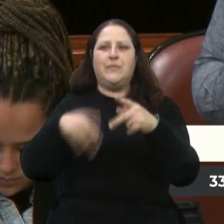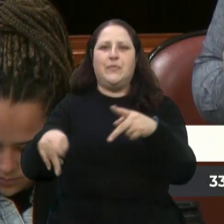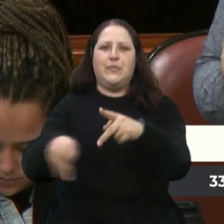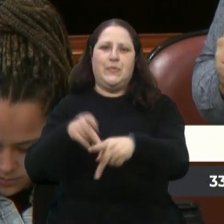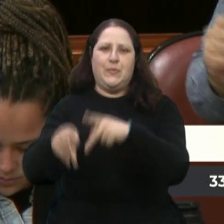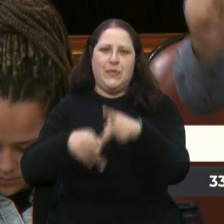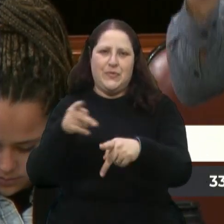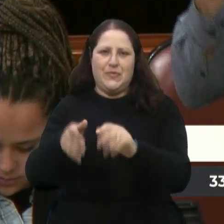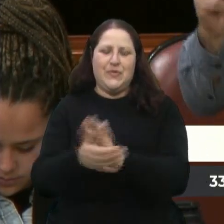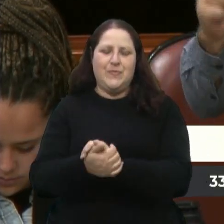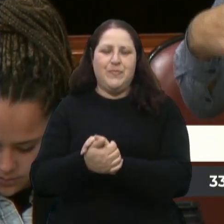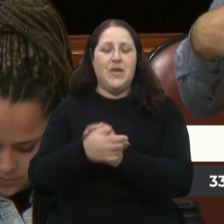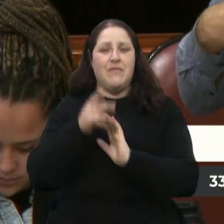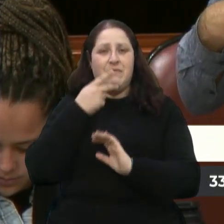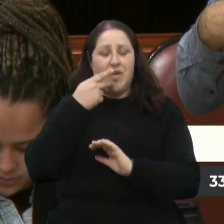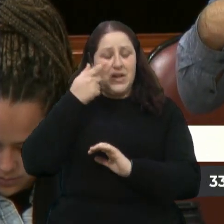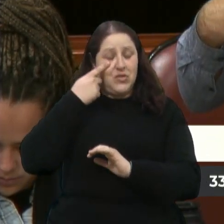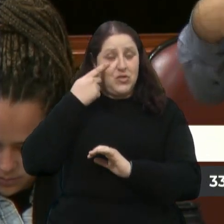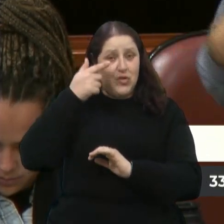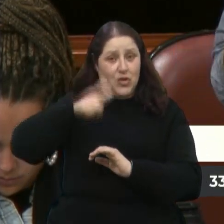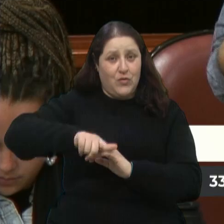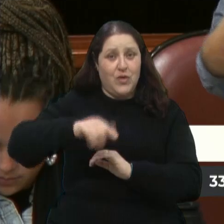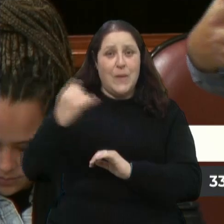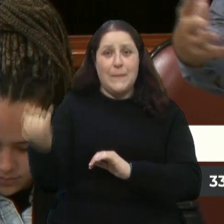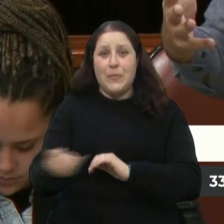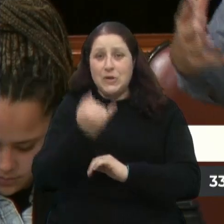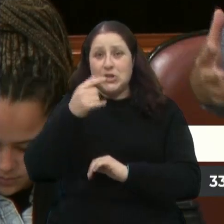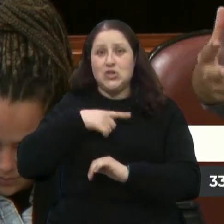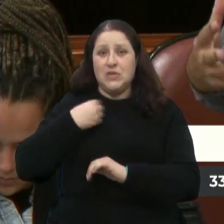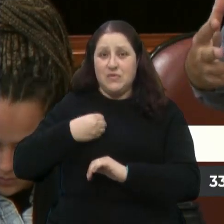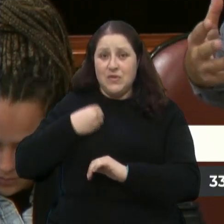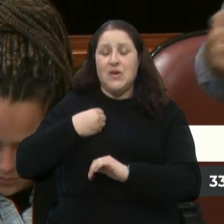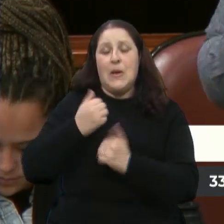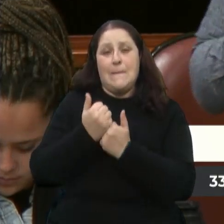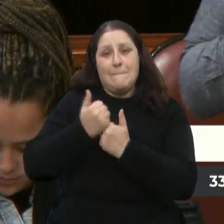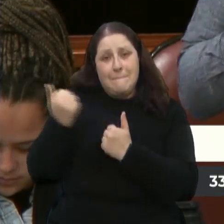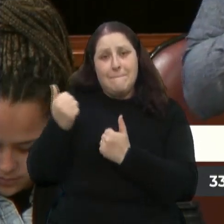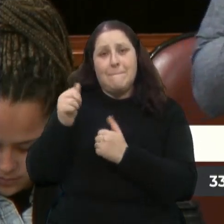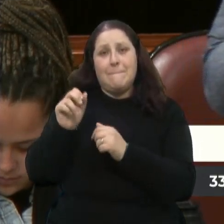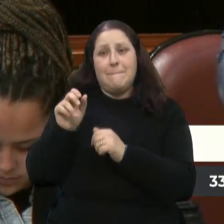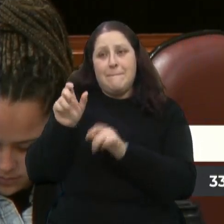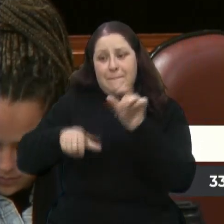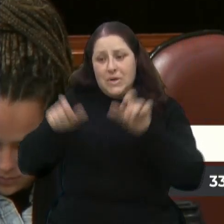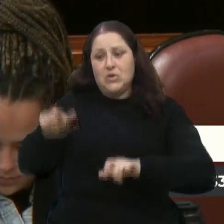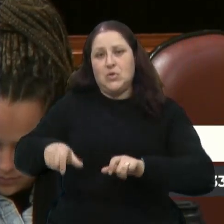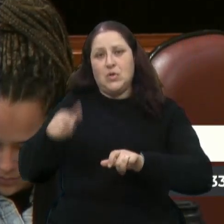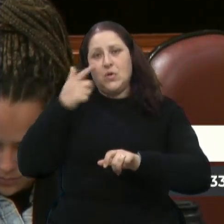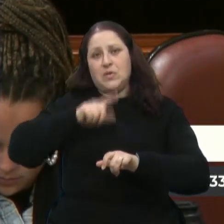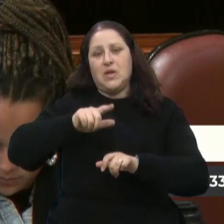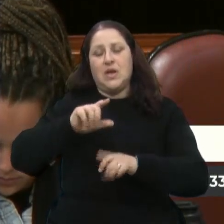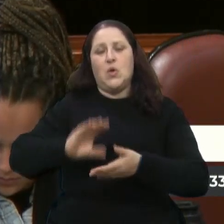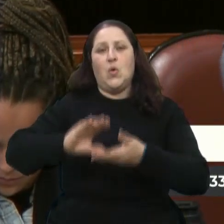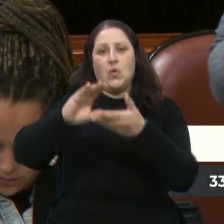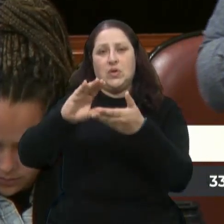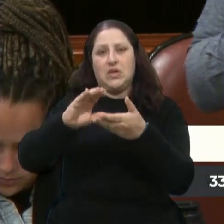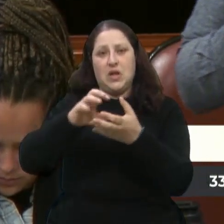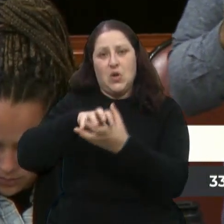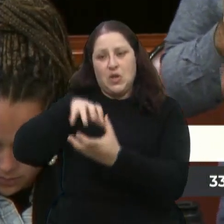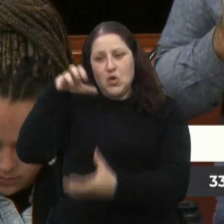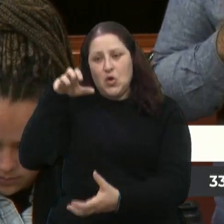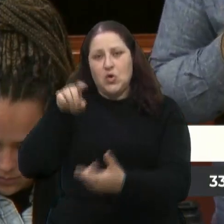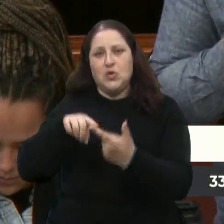ser importante que hajam pessoas e assessorias para que o Conselho do Idoso, para que o Conselho da Pessoa